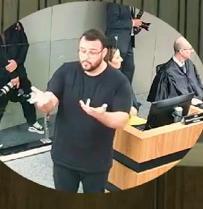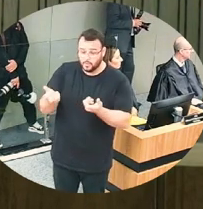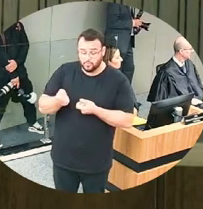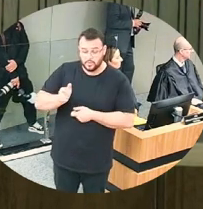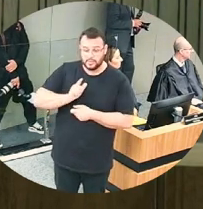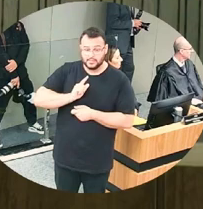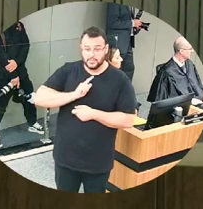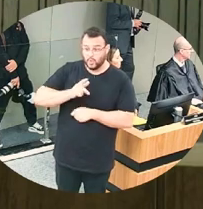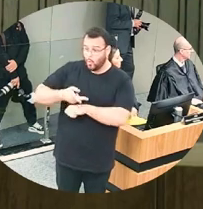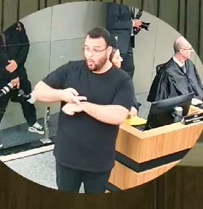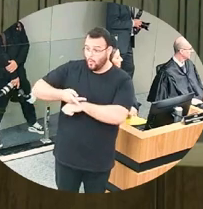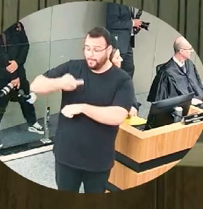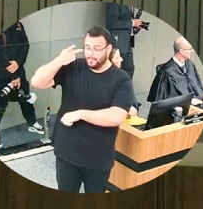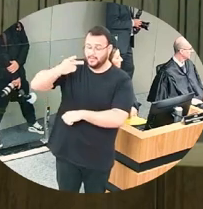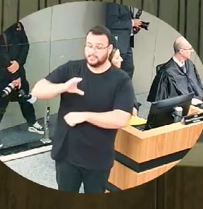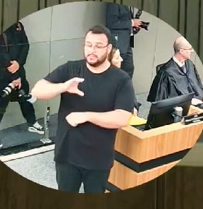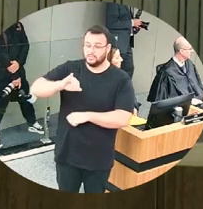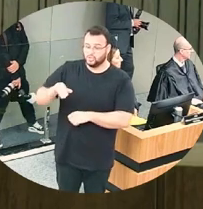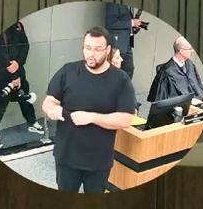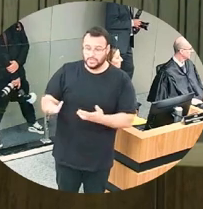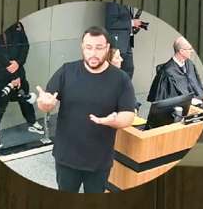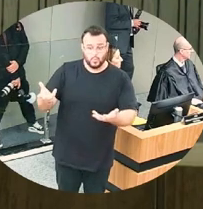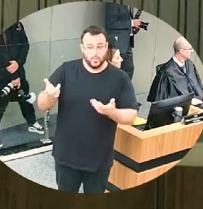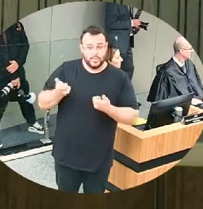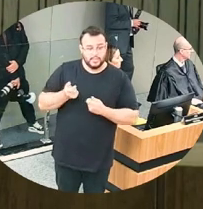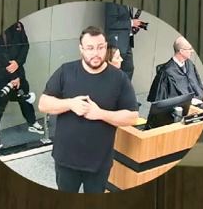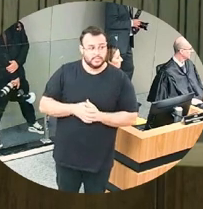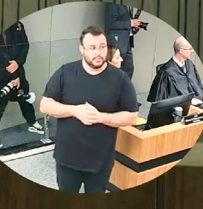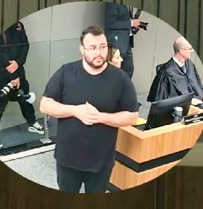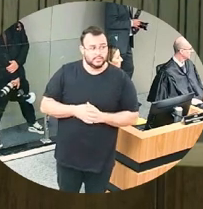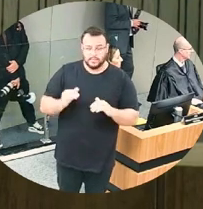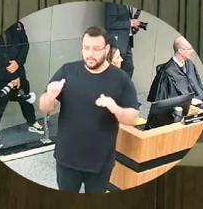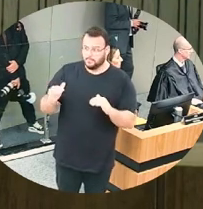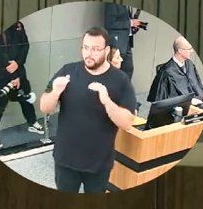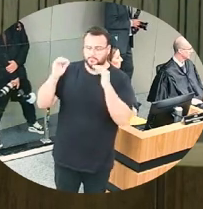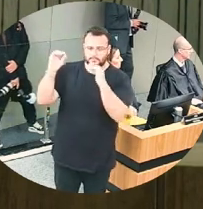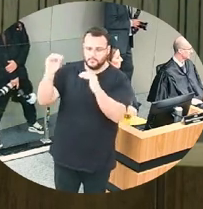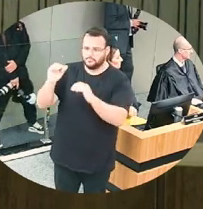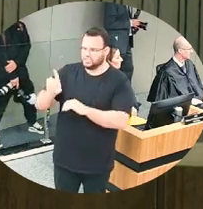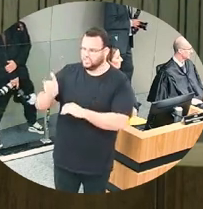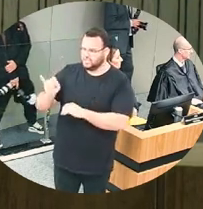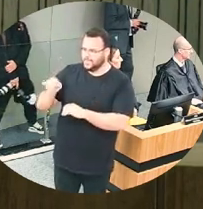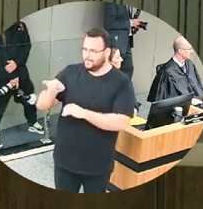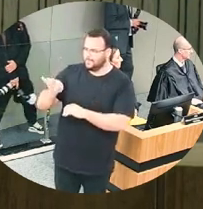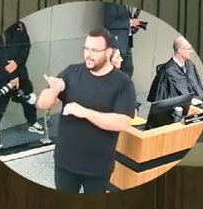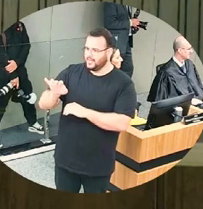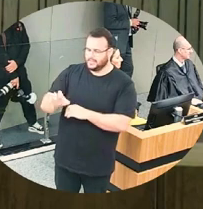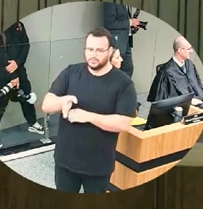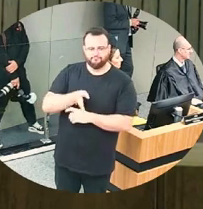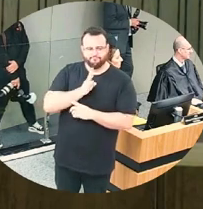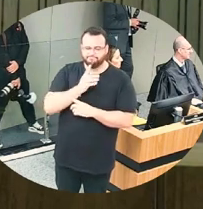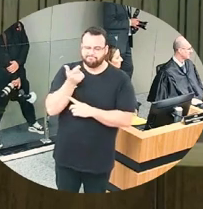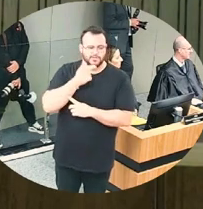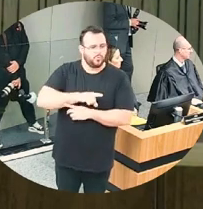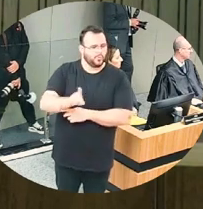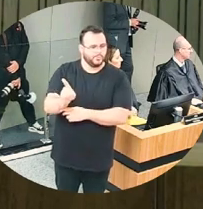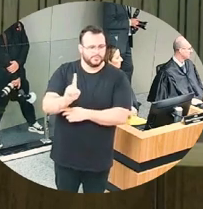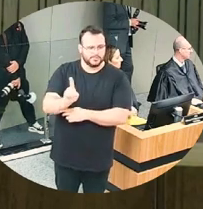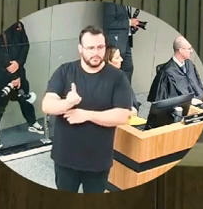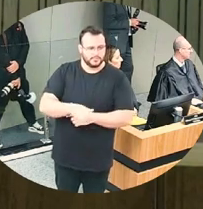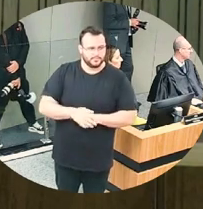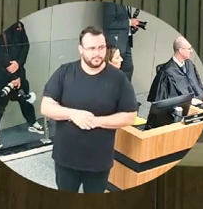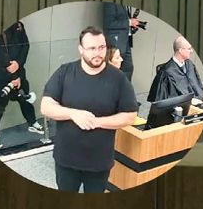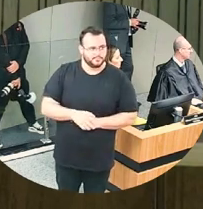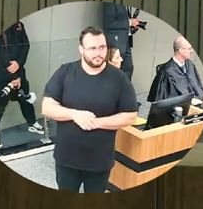tivemos um prêmio CNJ de qualidade não no nível de amante desembargadora Leiria reconheço que não conseguimos